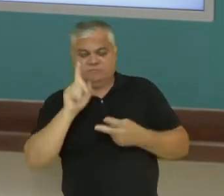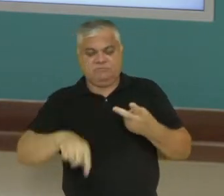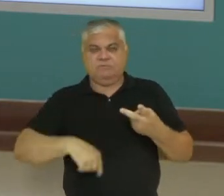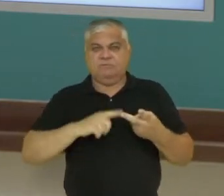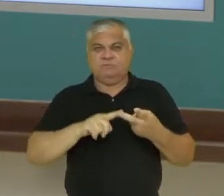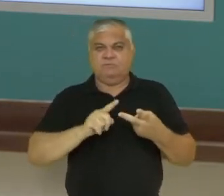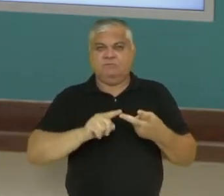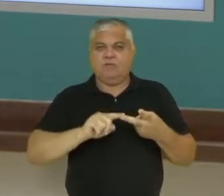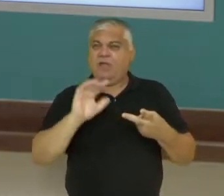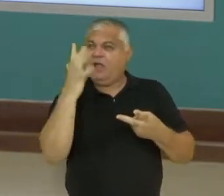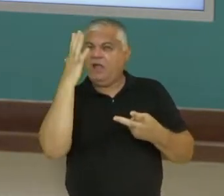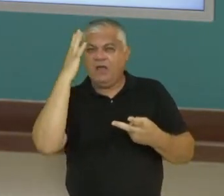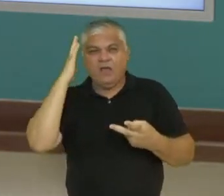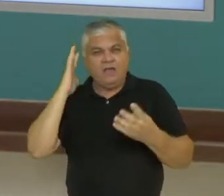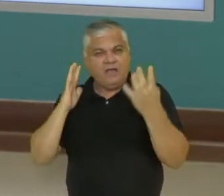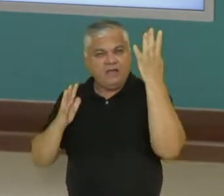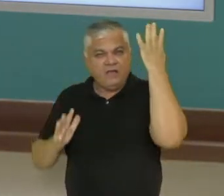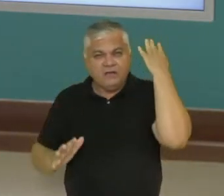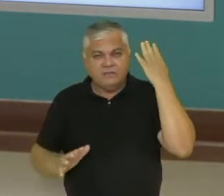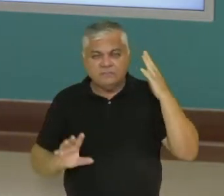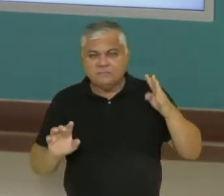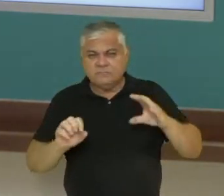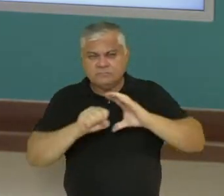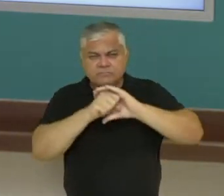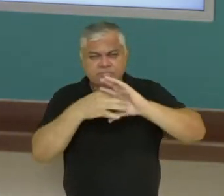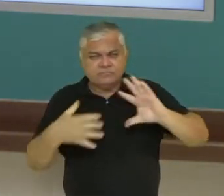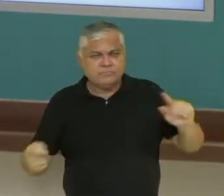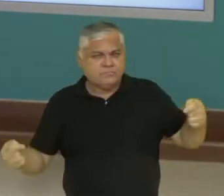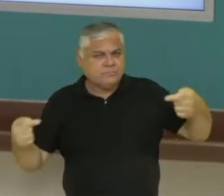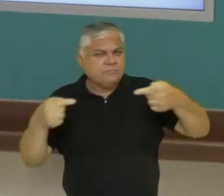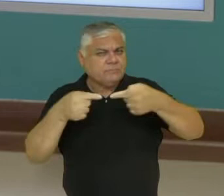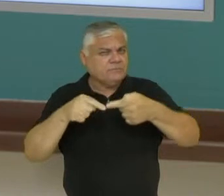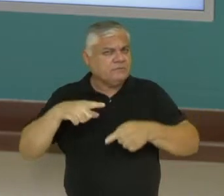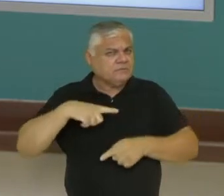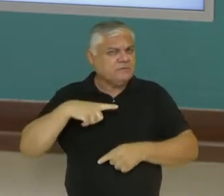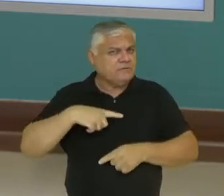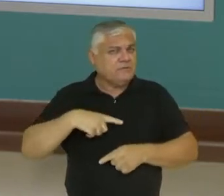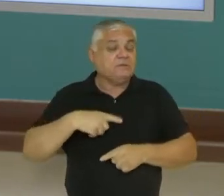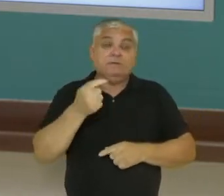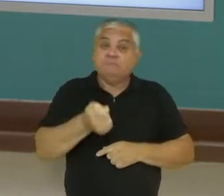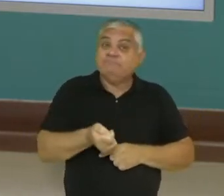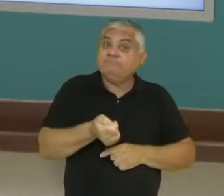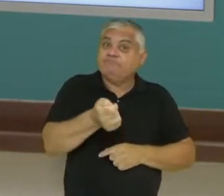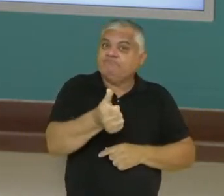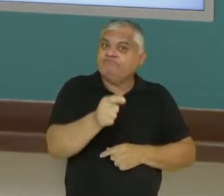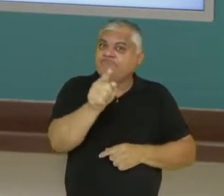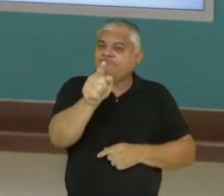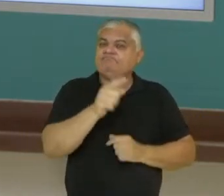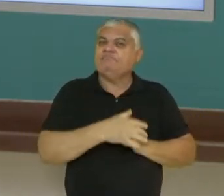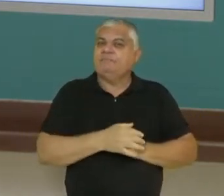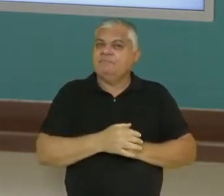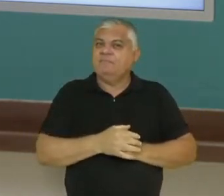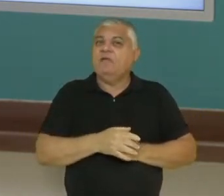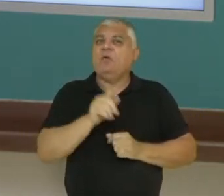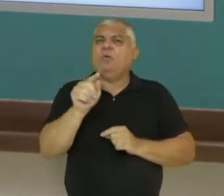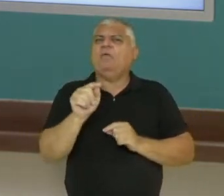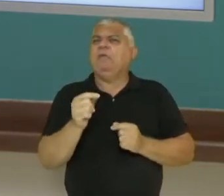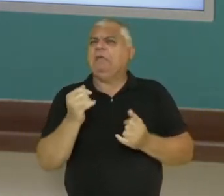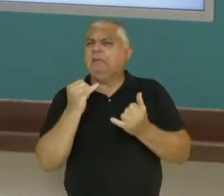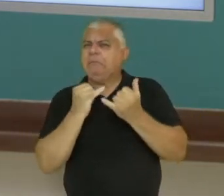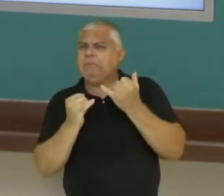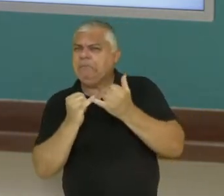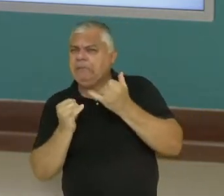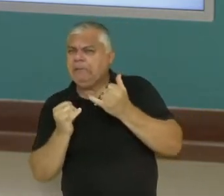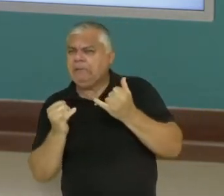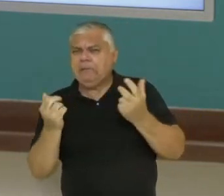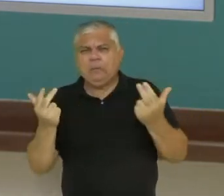aqui na imagem? Vou te dar uma dica. Antes de você começar, já, o que tem de igual, o que é semelhante, o que é parecido? Eu vou dar uma dica